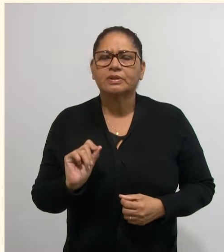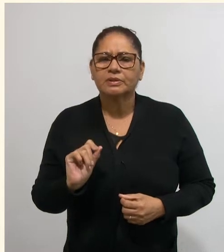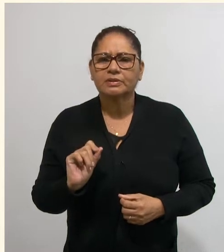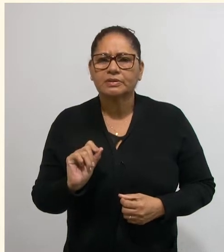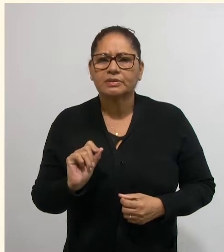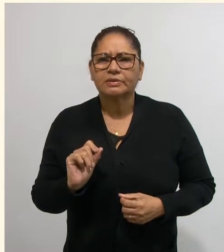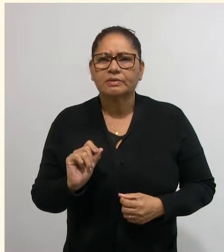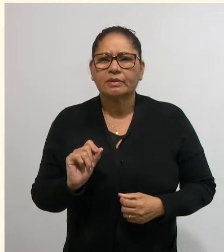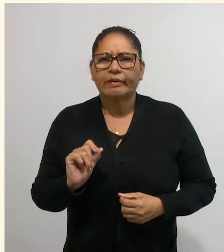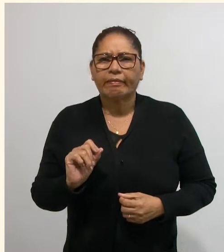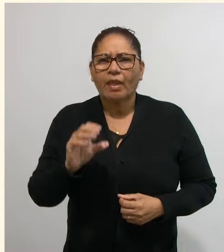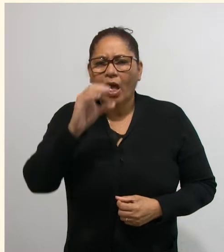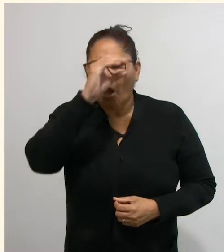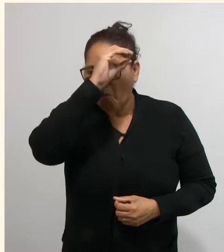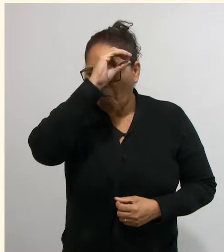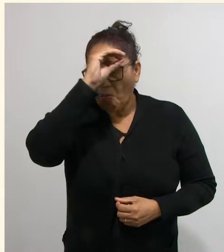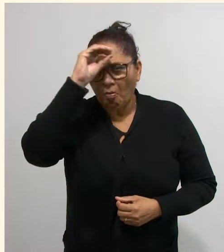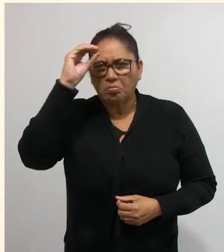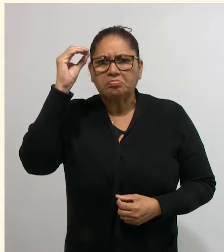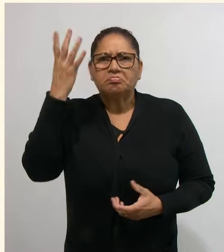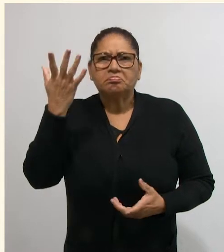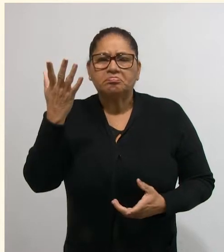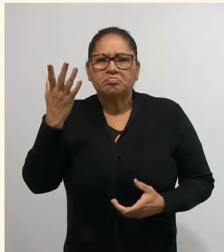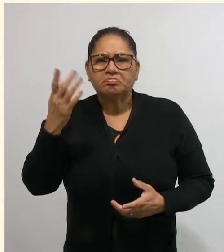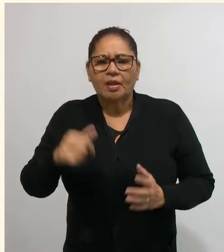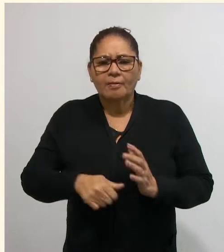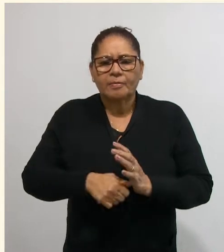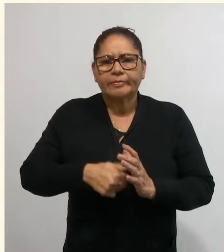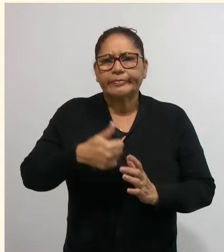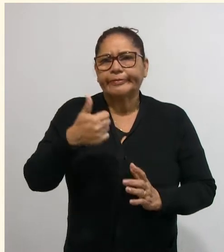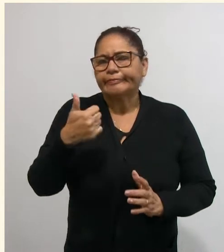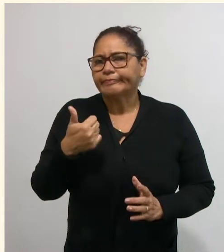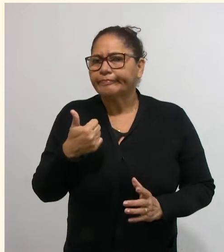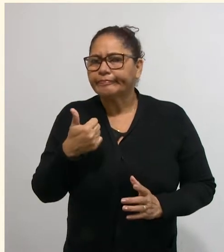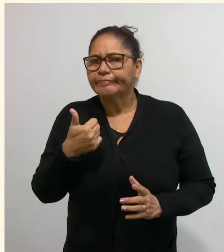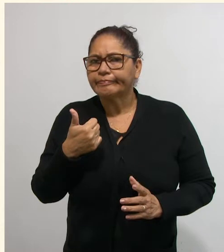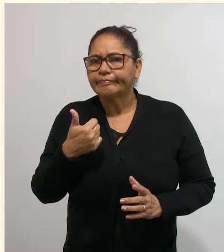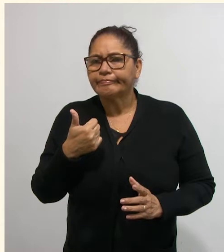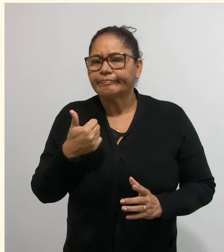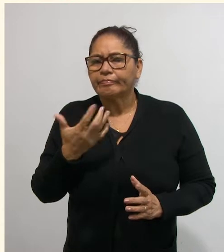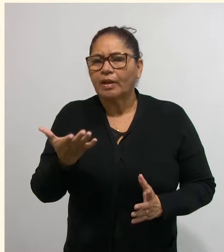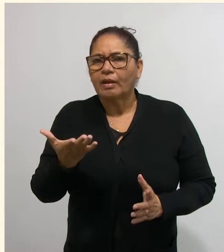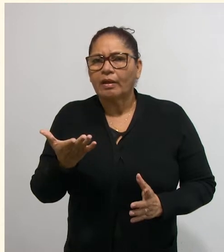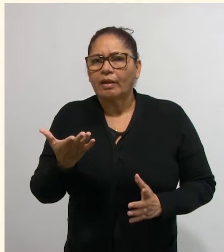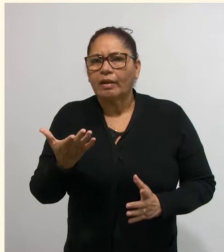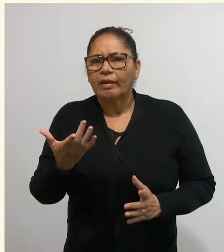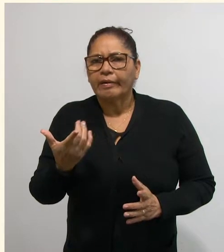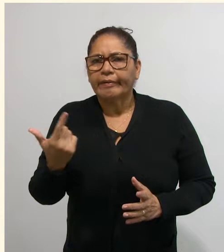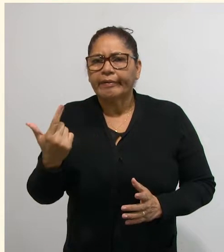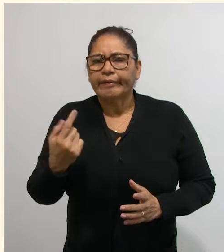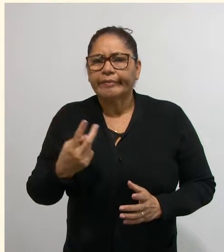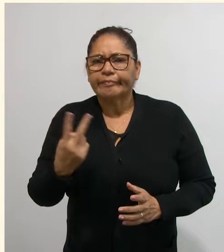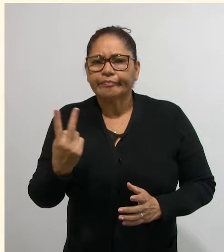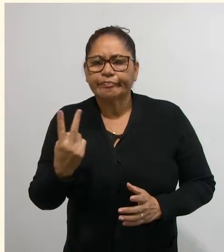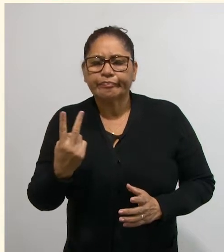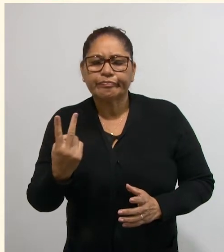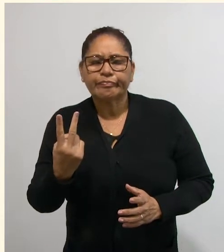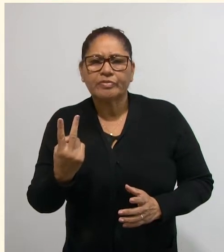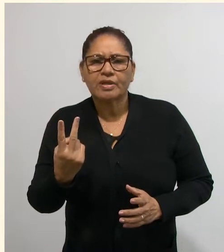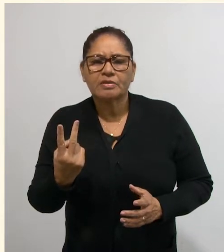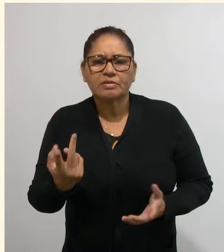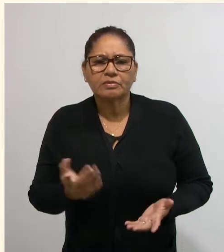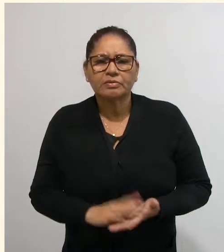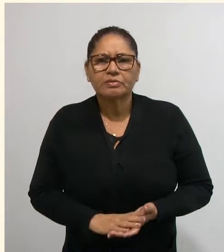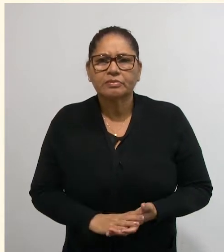a ingenuidade da primeira abordagem e o imobilismo da segunda. Se a